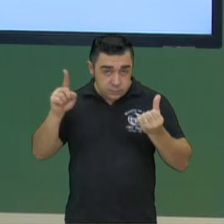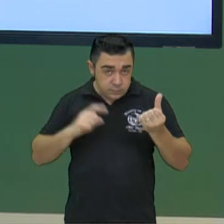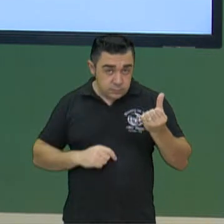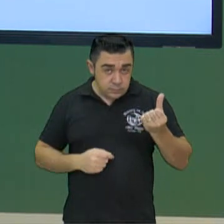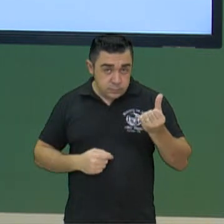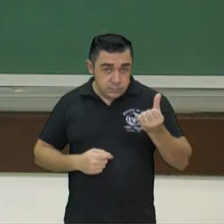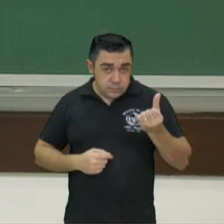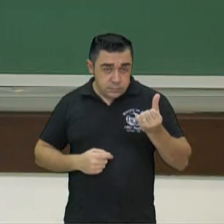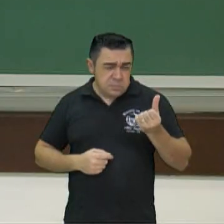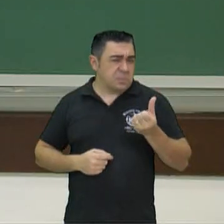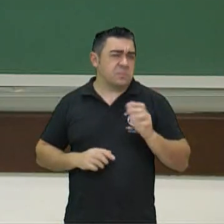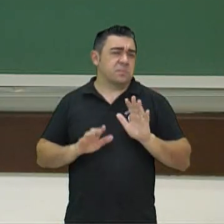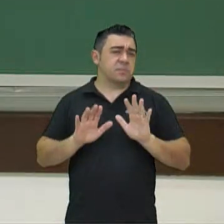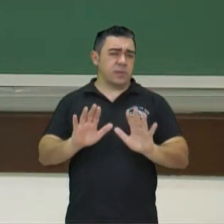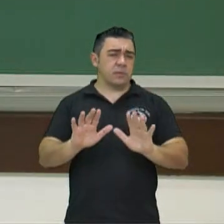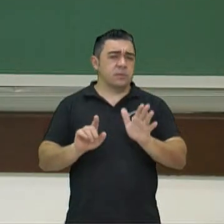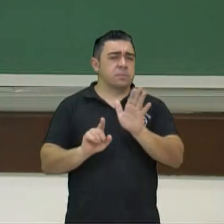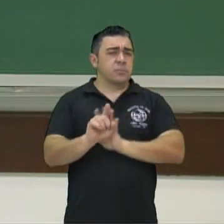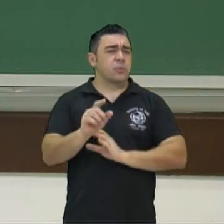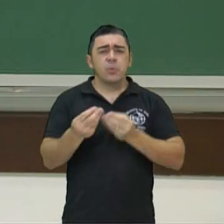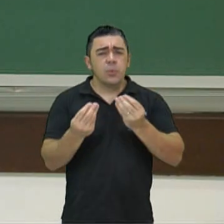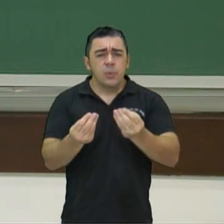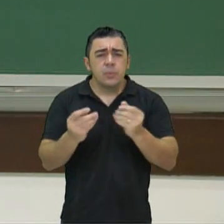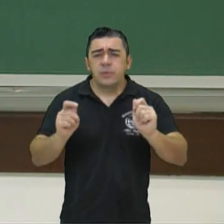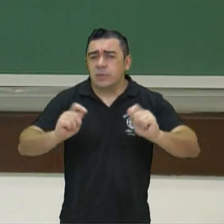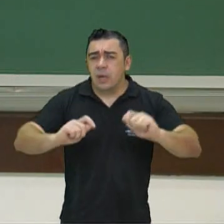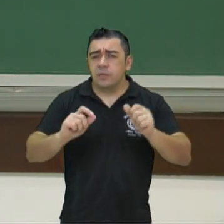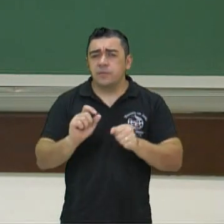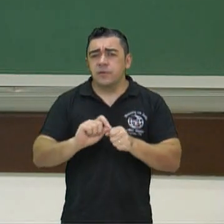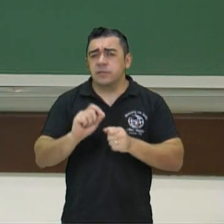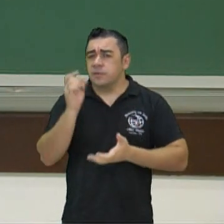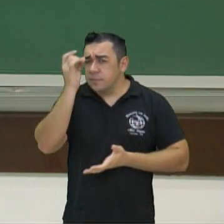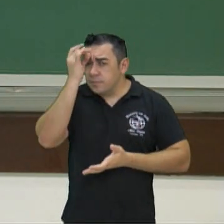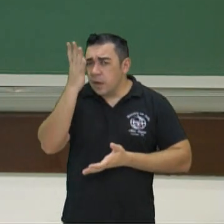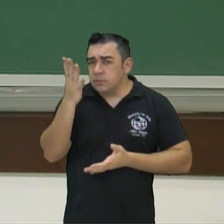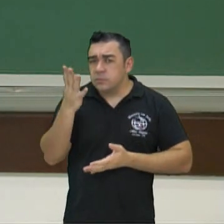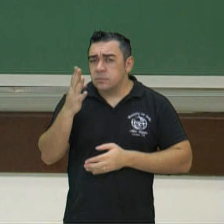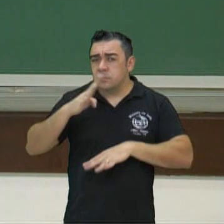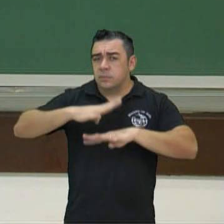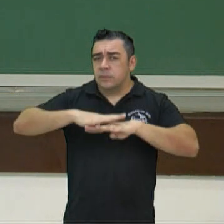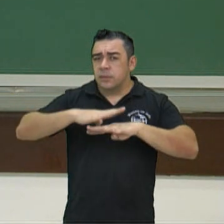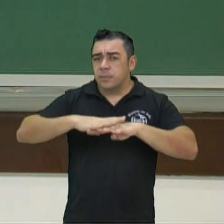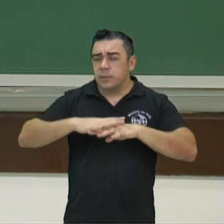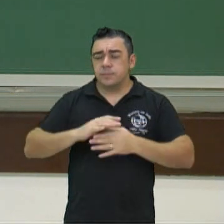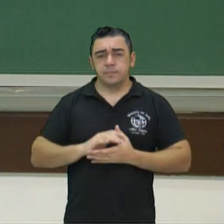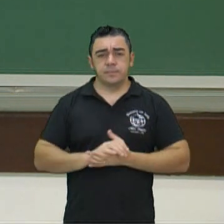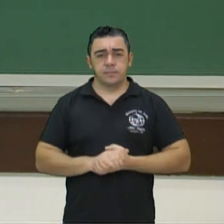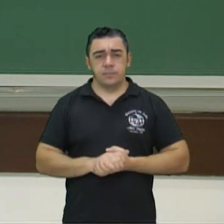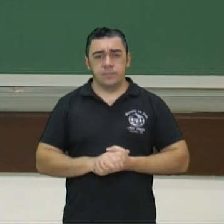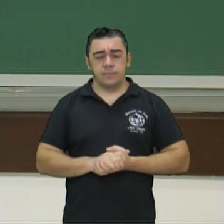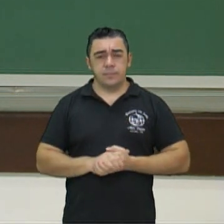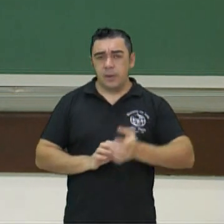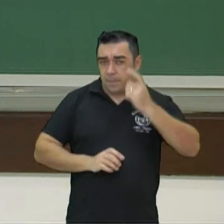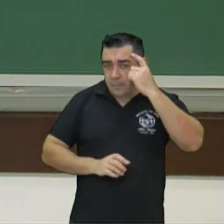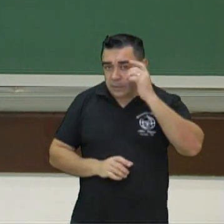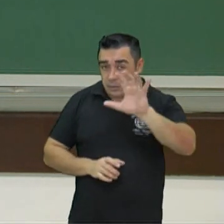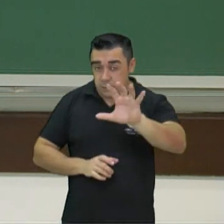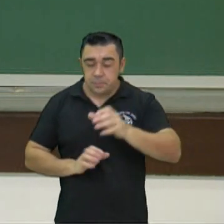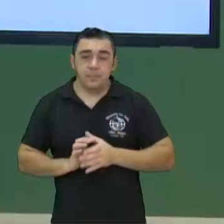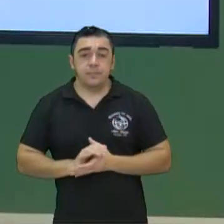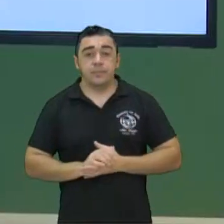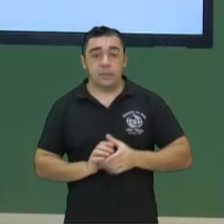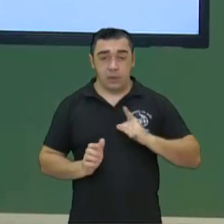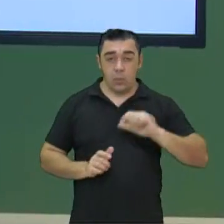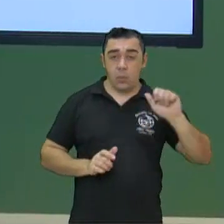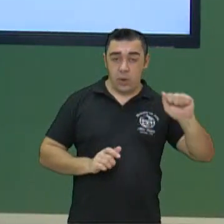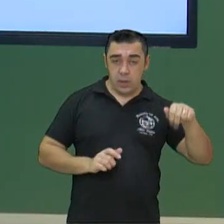e como que a gente poderia resolver isso de um jeito matemático, né? Pensando aqui, tenho